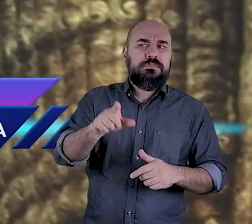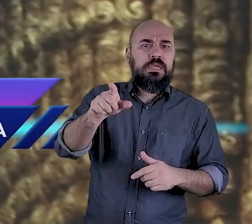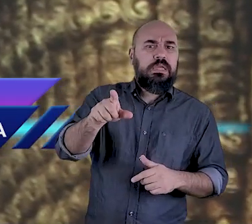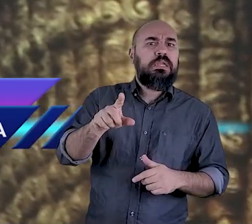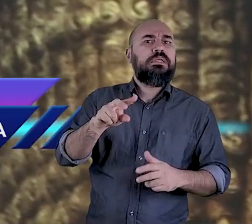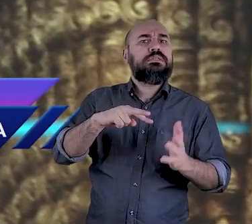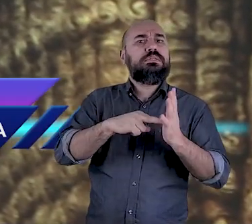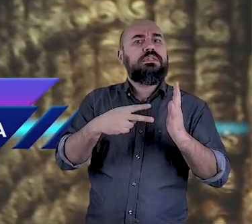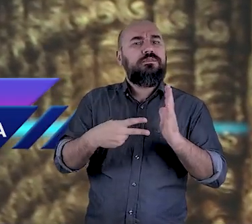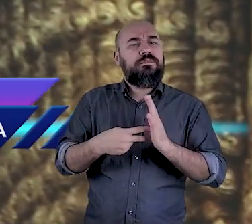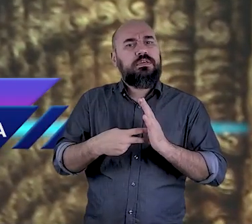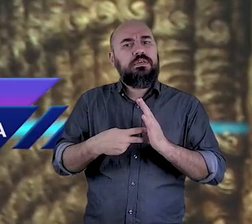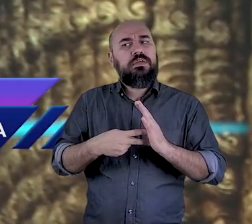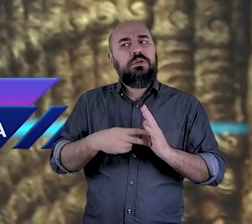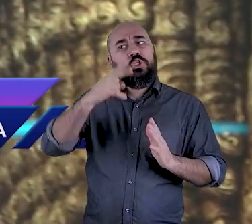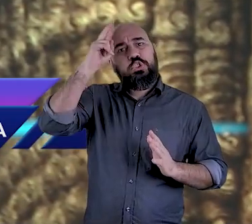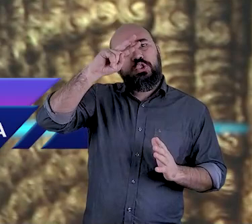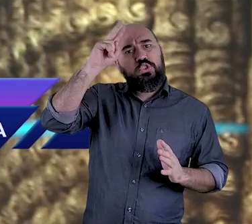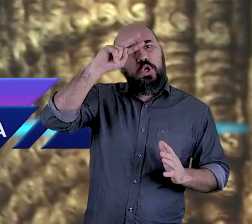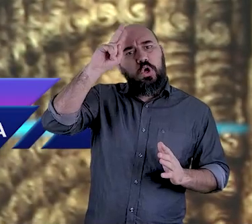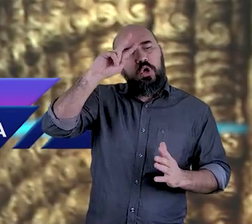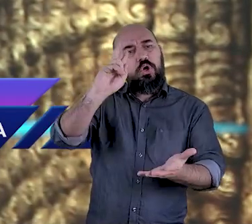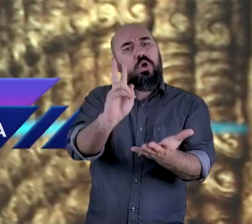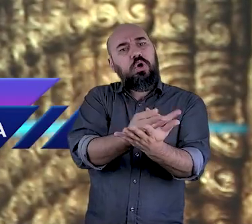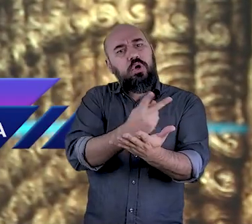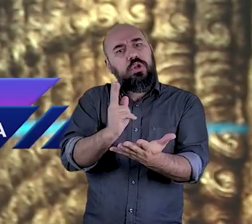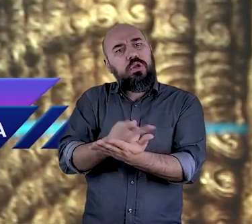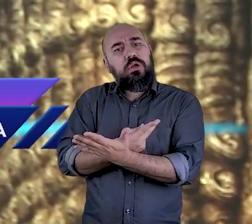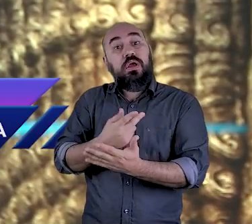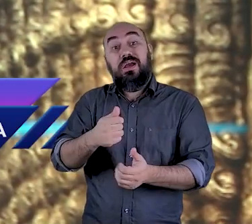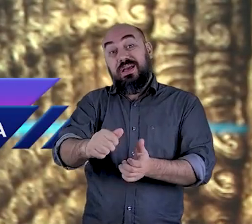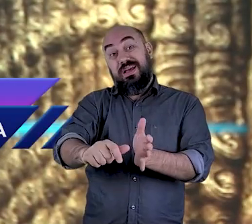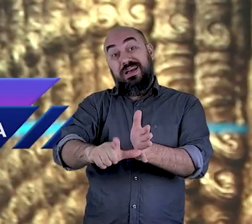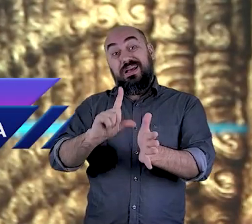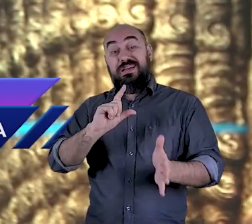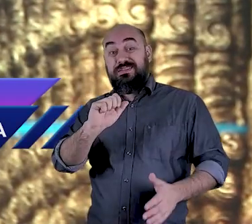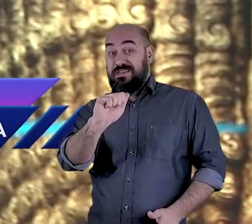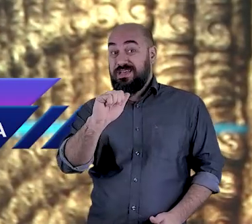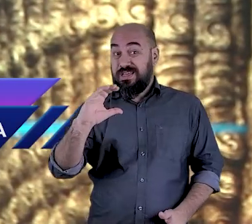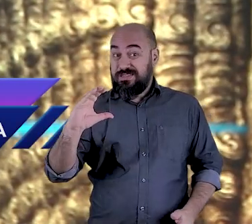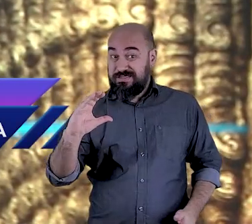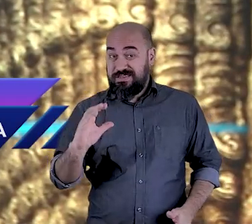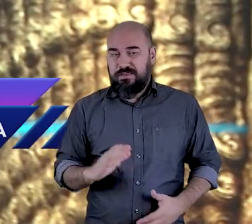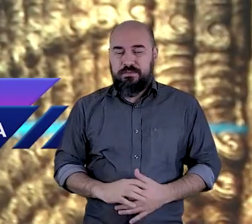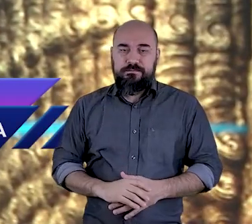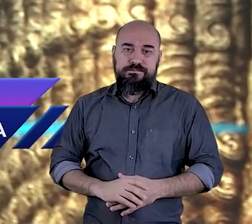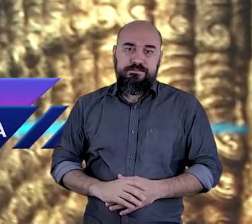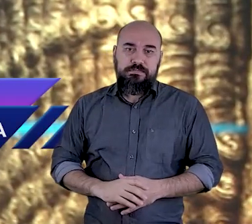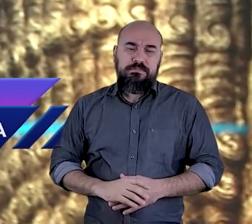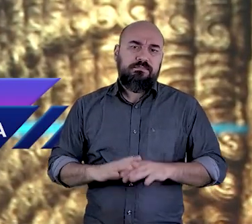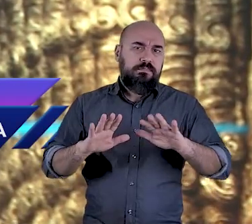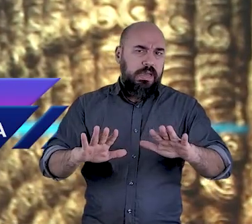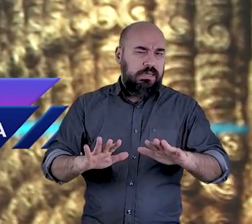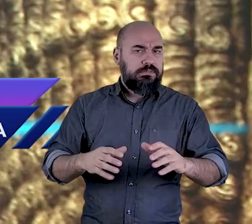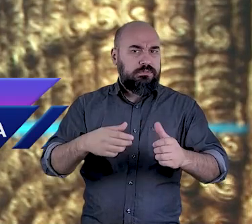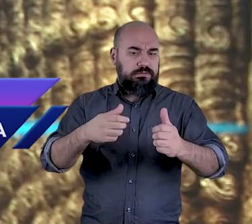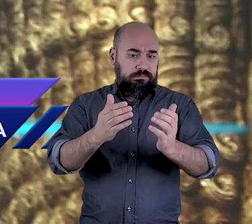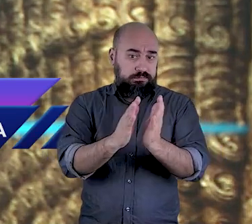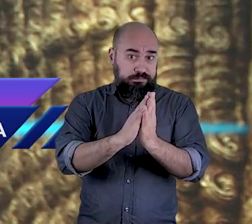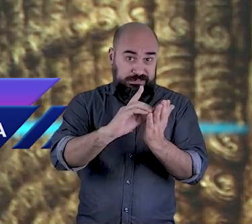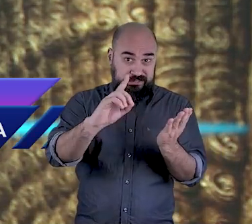relacionado a alguns eventos históricos que ocorreram antes de Jesus mas a Bíblia mesmo nos diz